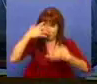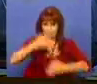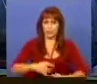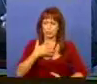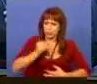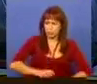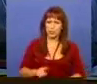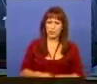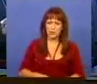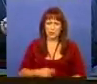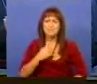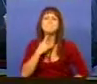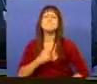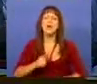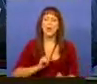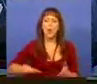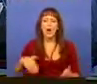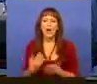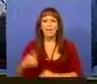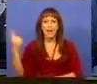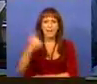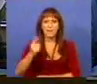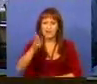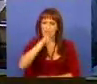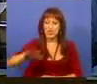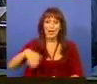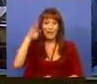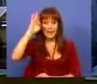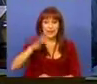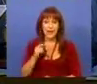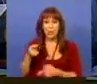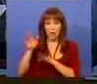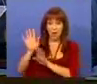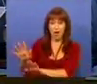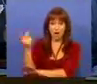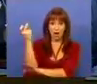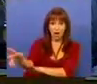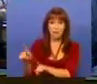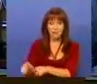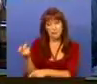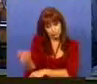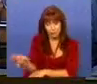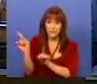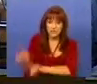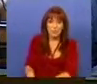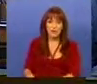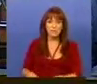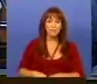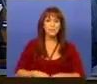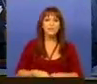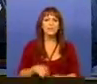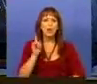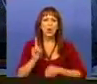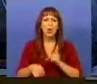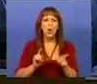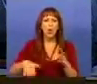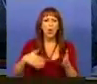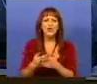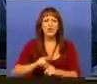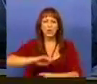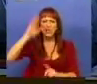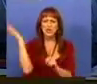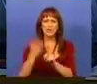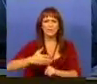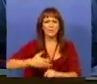totalizante que mantém os deveres aplicáveis aos militares na reserva e na reforma, o que os torna alvo de